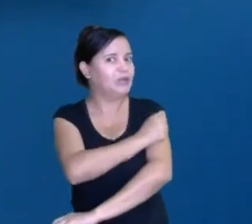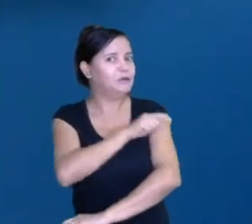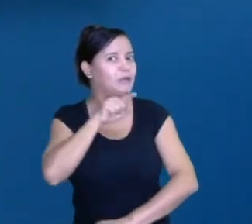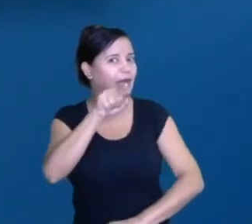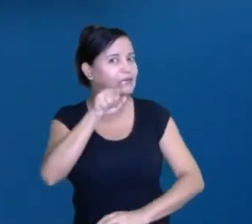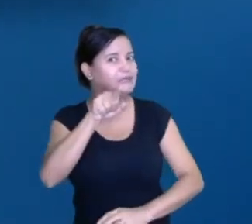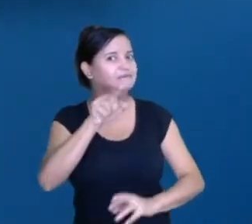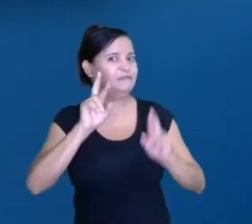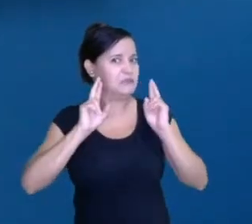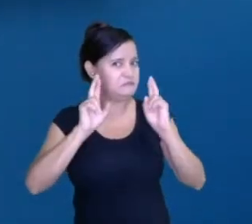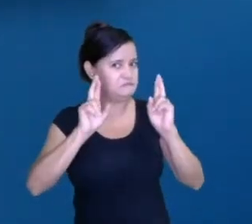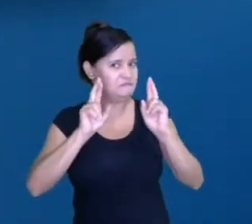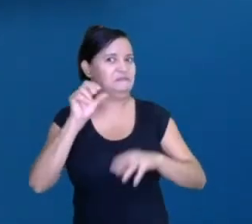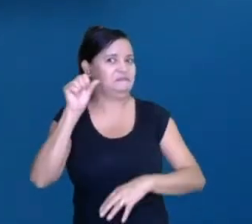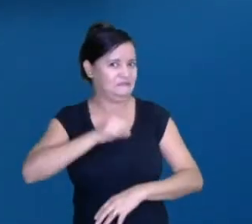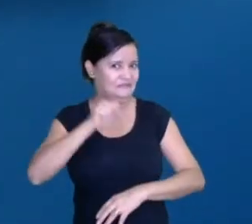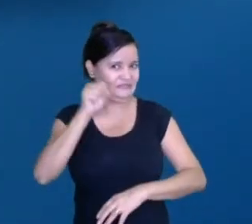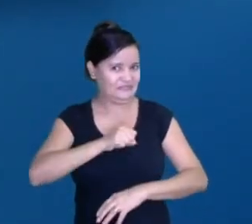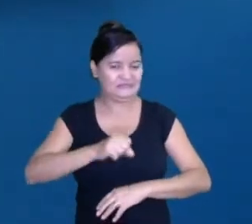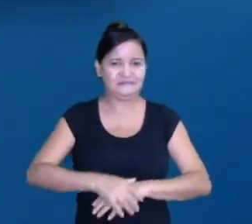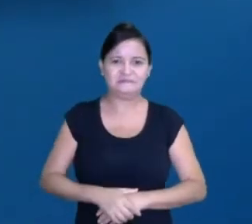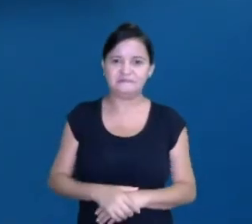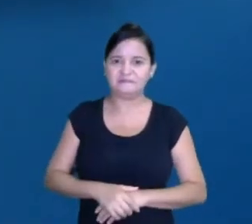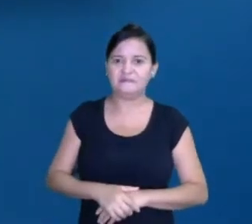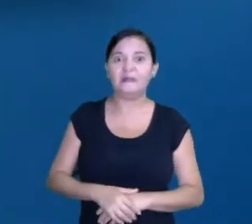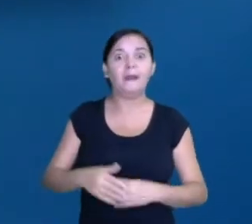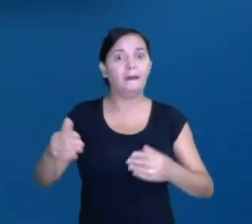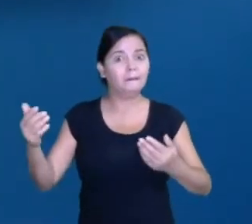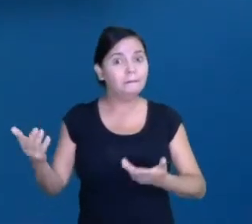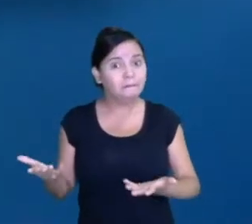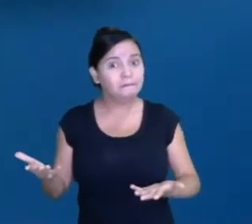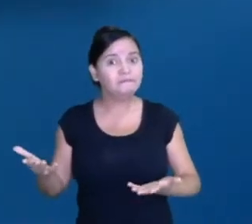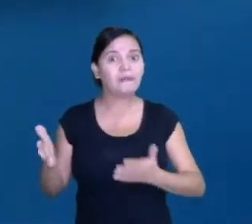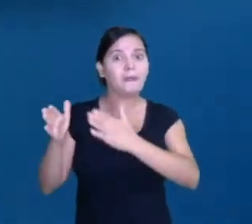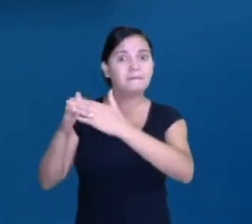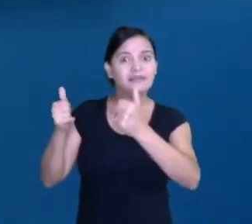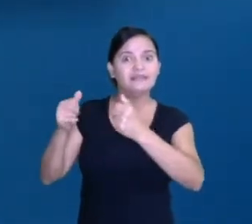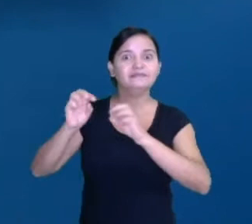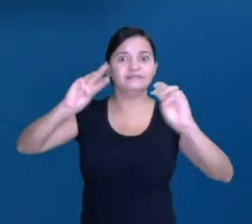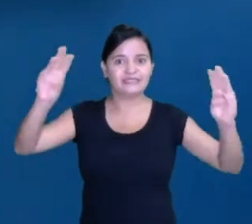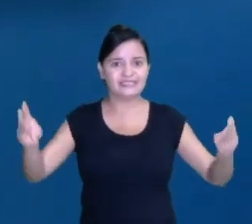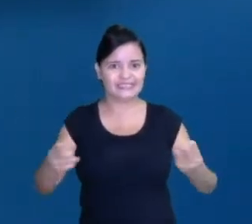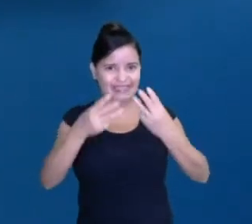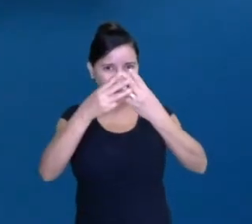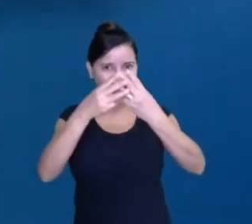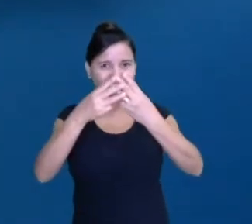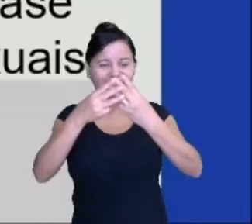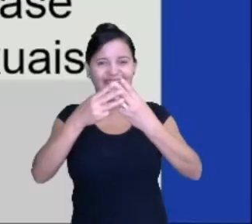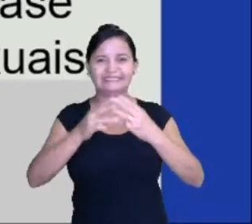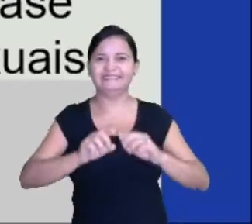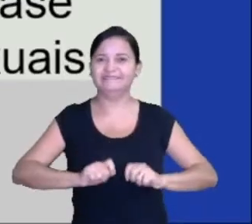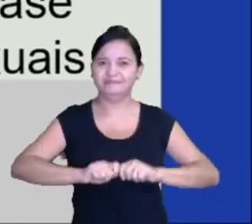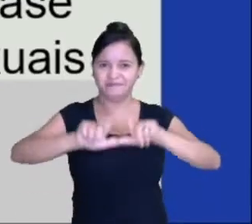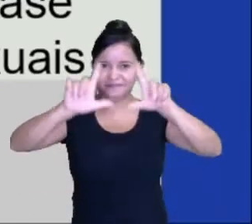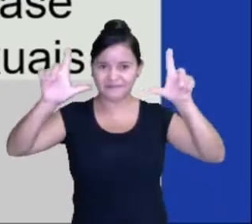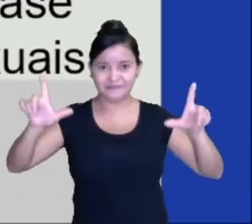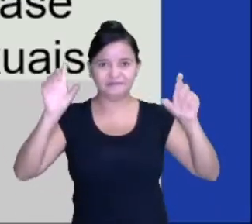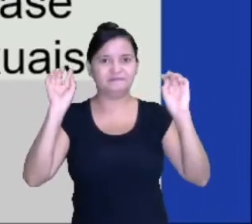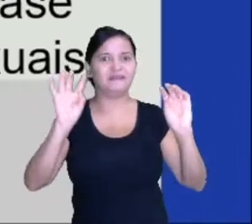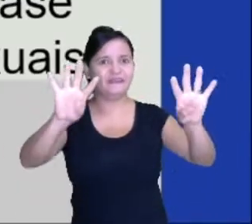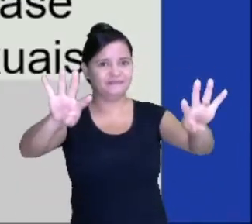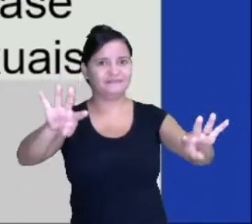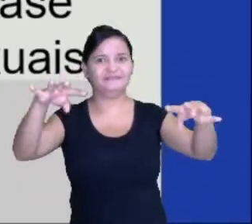Espero que sim. Então vou convidar a produção a fazer um grande favor. Produção, nosso primeiro slide, projeta esse slide para os nossos alunos